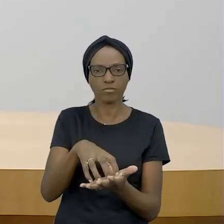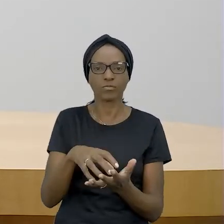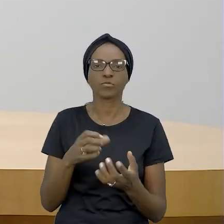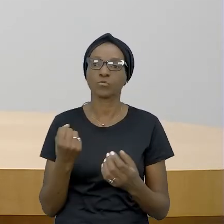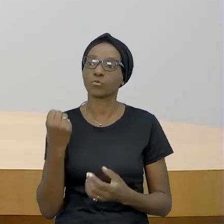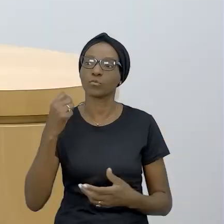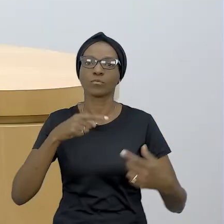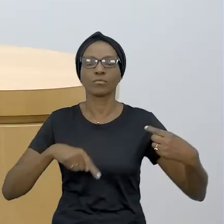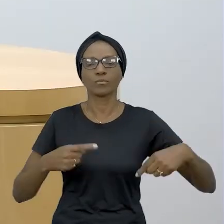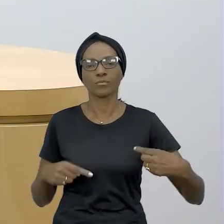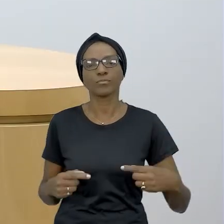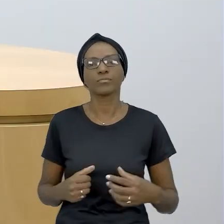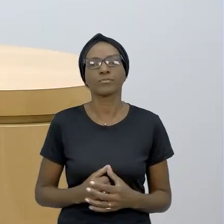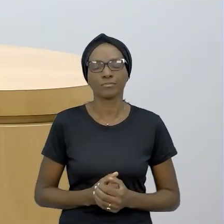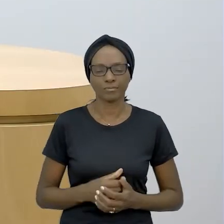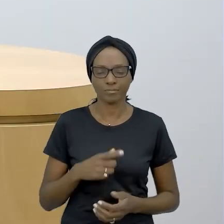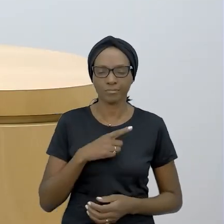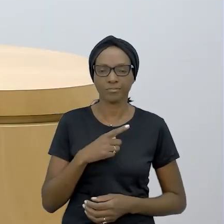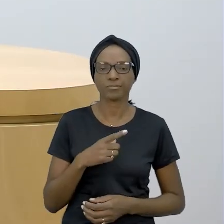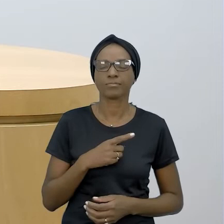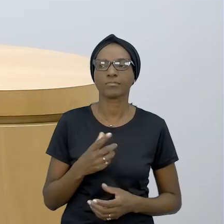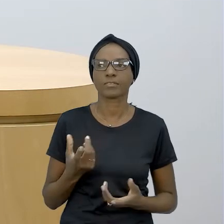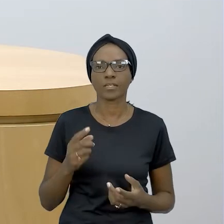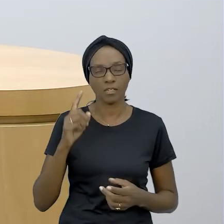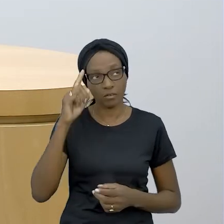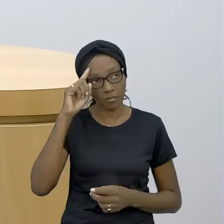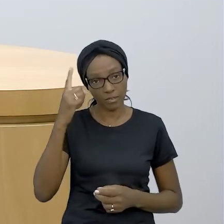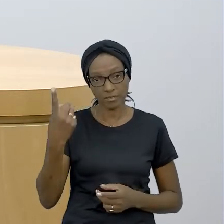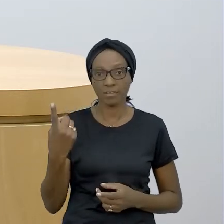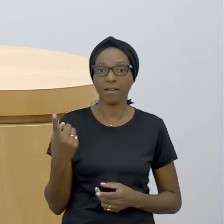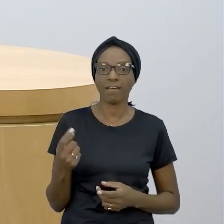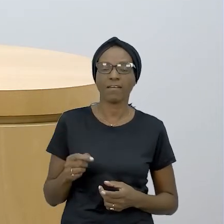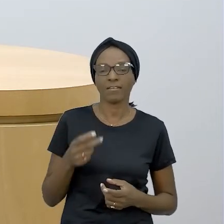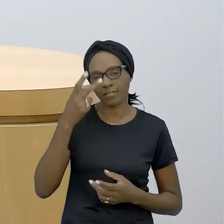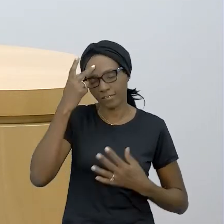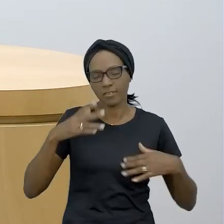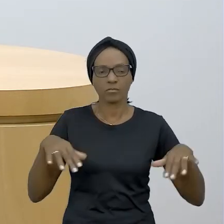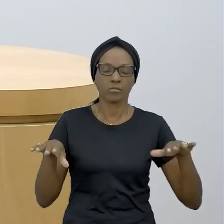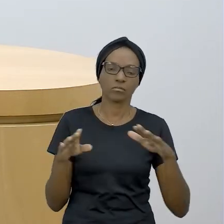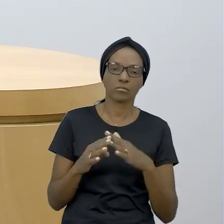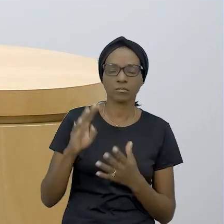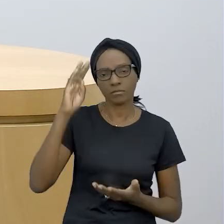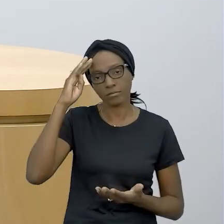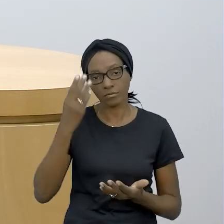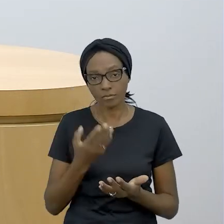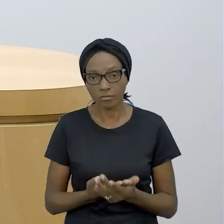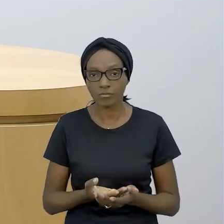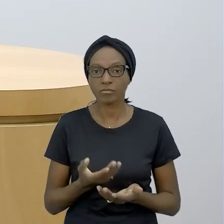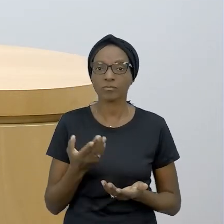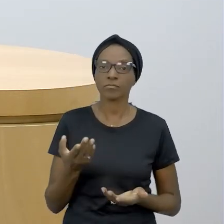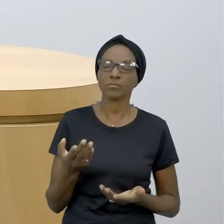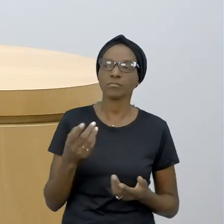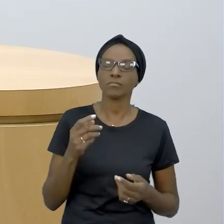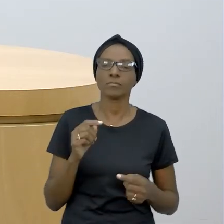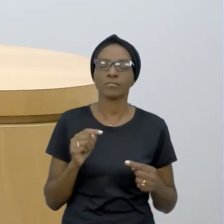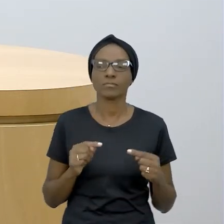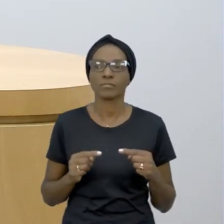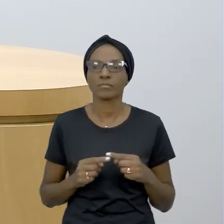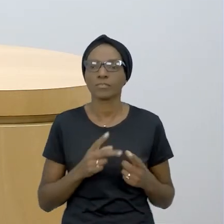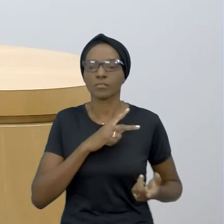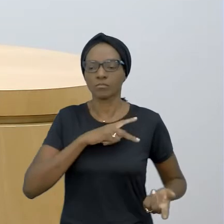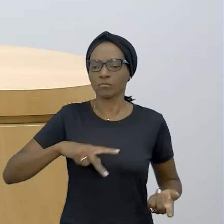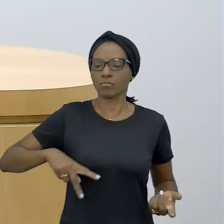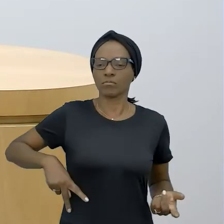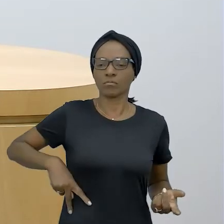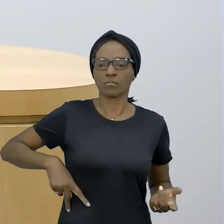político. Tem-se, né, um certo imaginário popular que acredita, né, que diz que o presidente ou